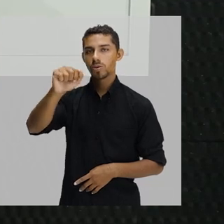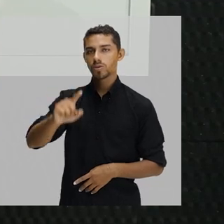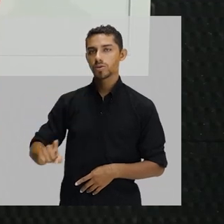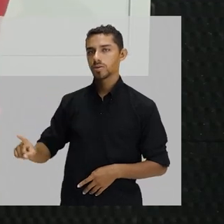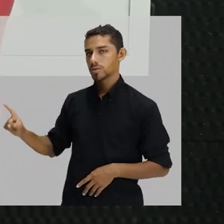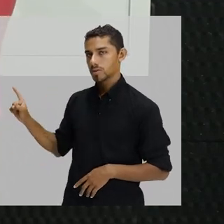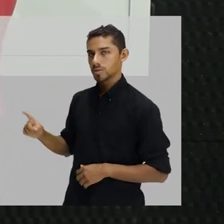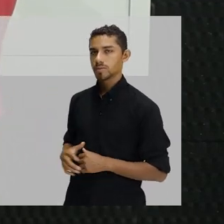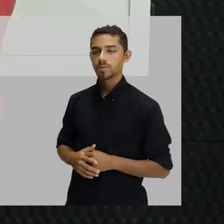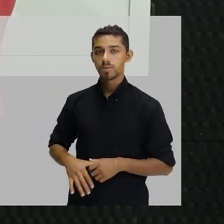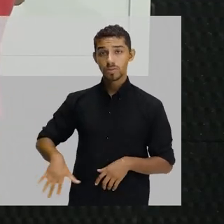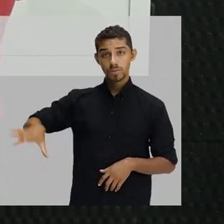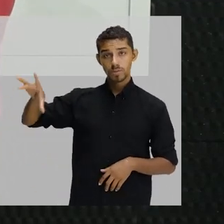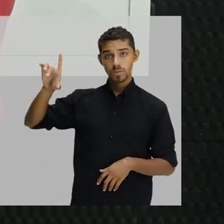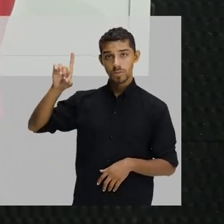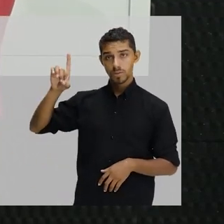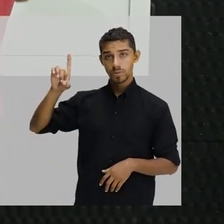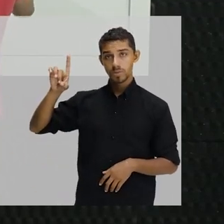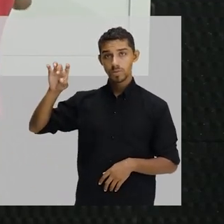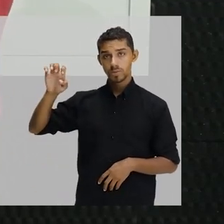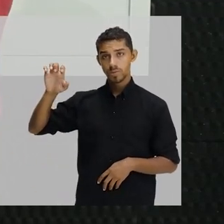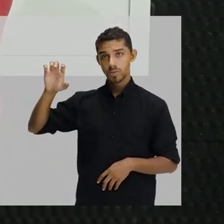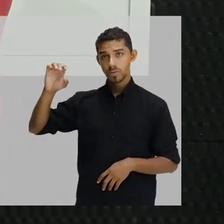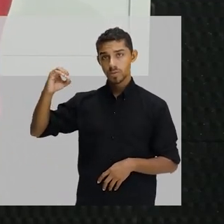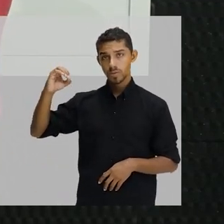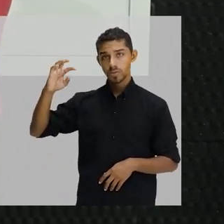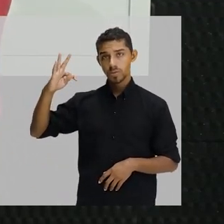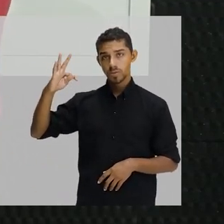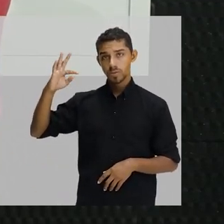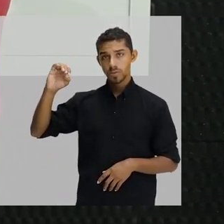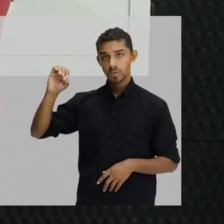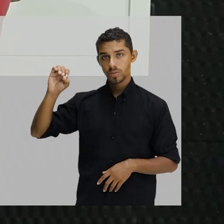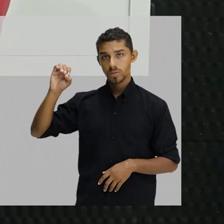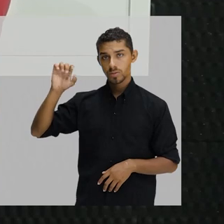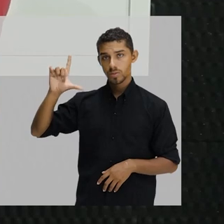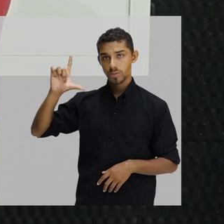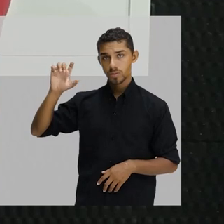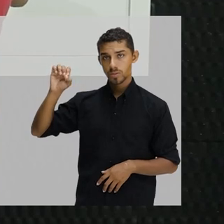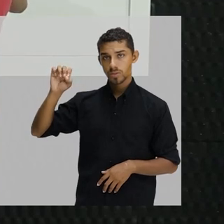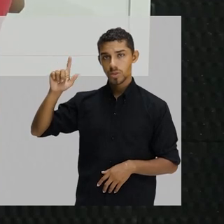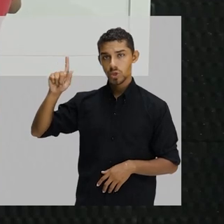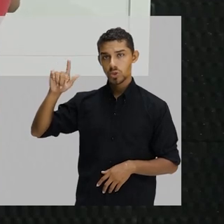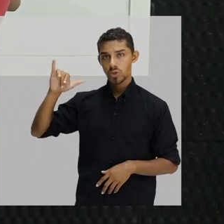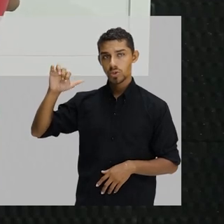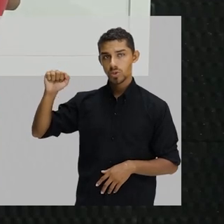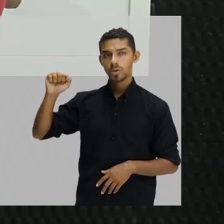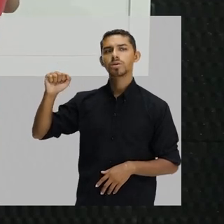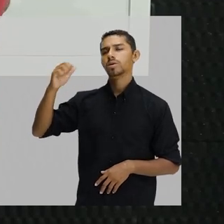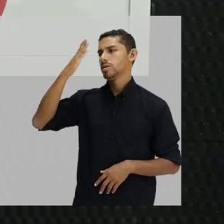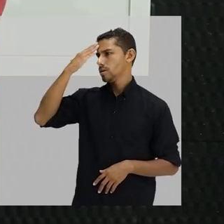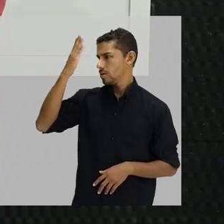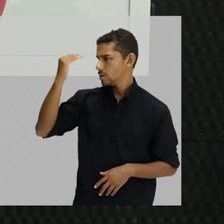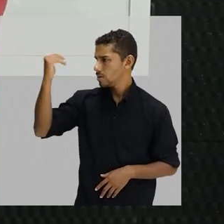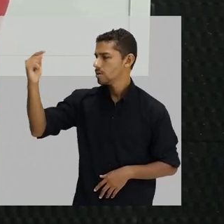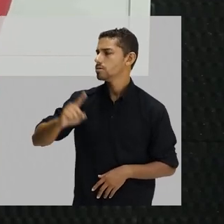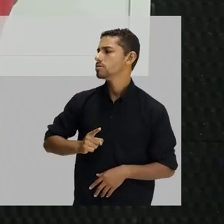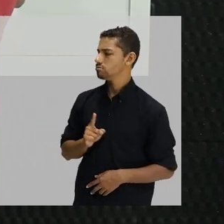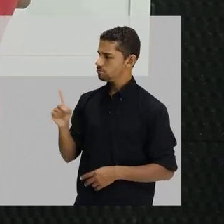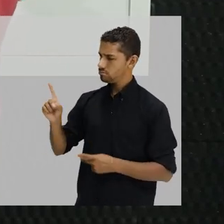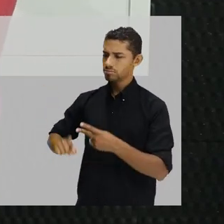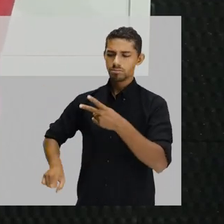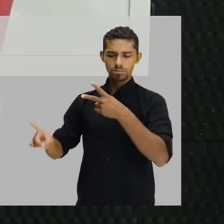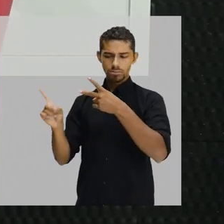Certo? Esta deontologia aqui, ela é muito famosa dentro da filosofia e ficou